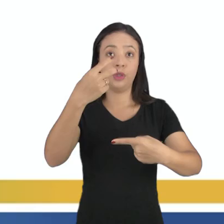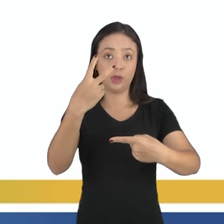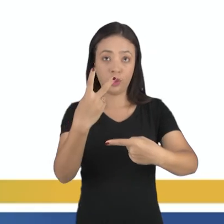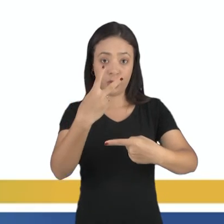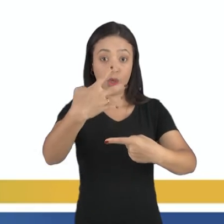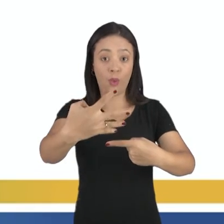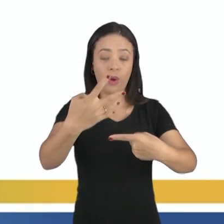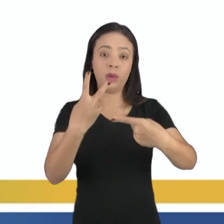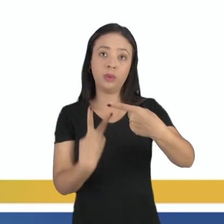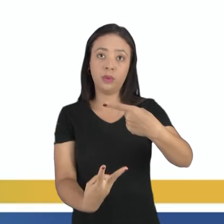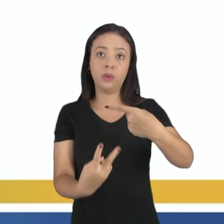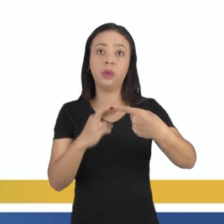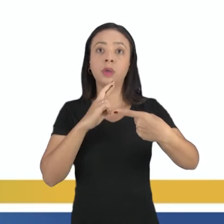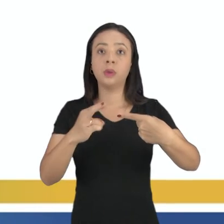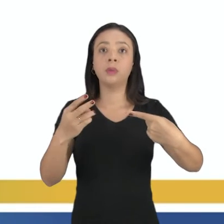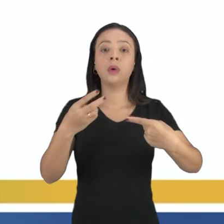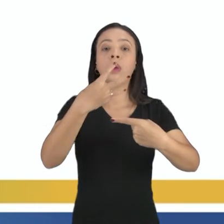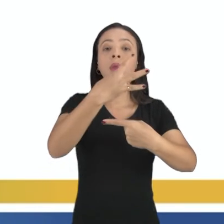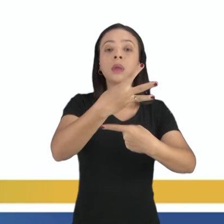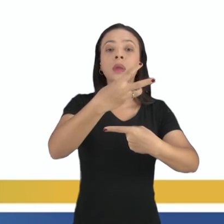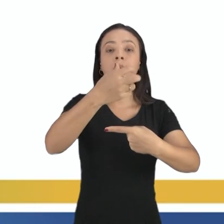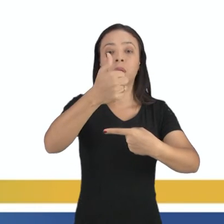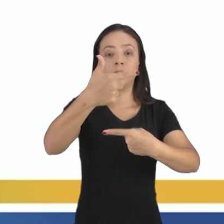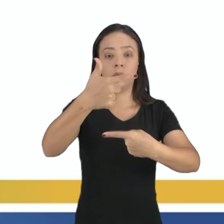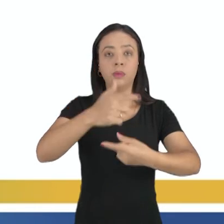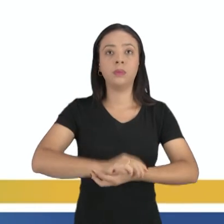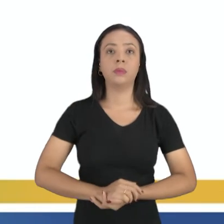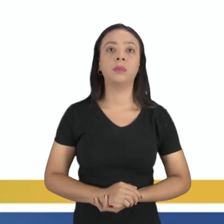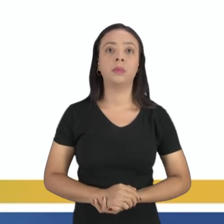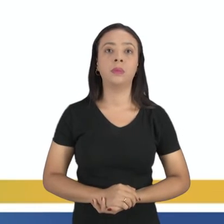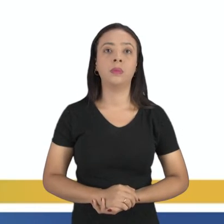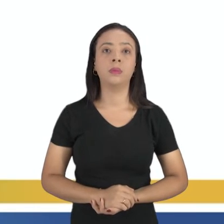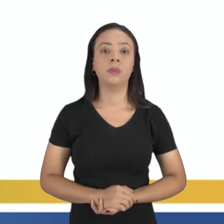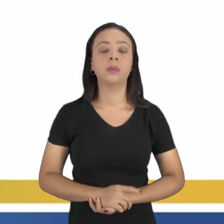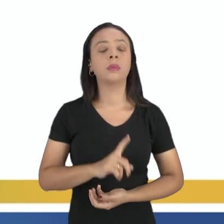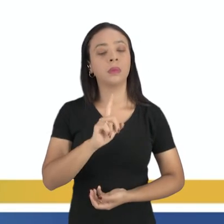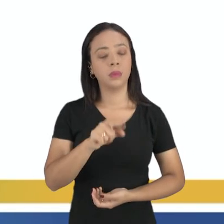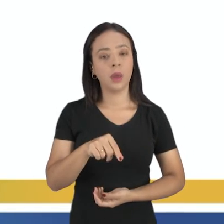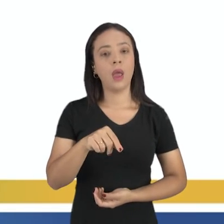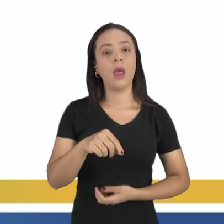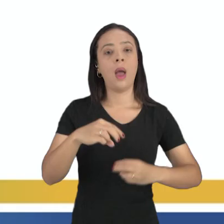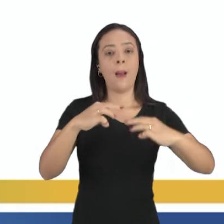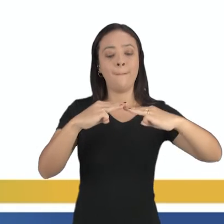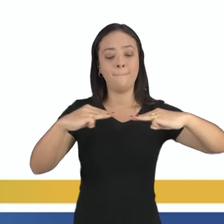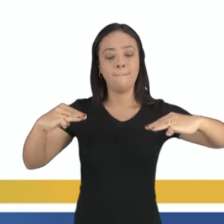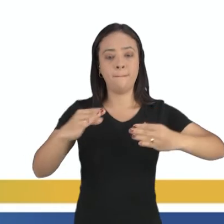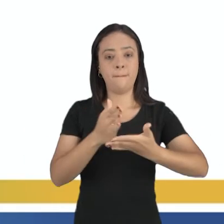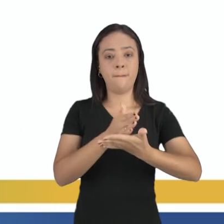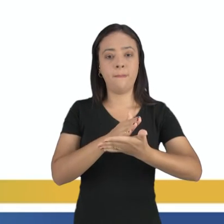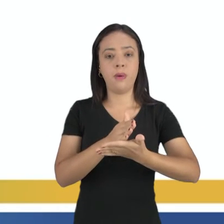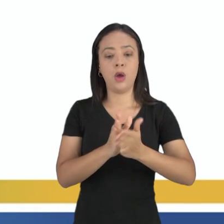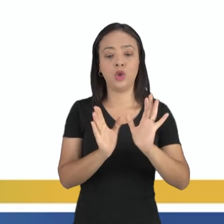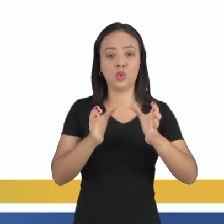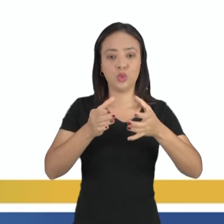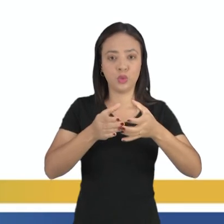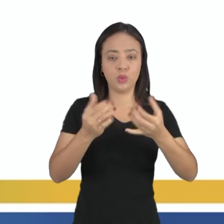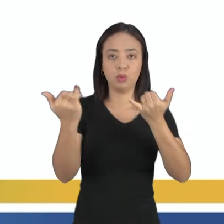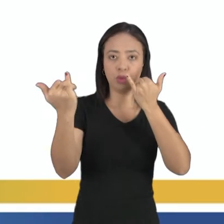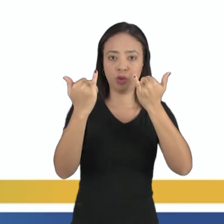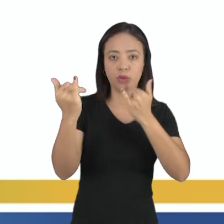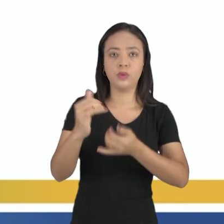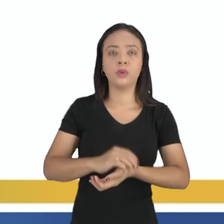2, então temos aí como resultado 312. Essa será a mediana do nosso conjunto aí de